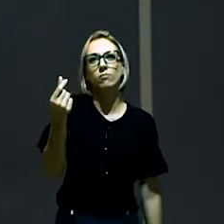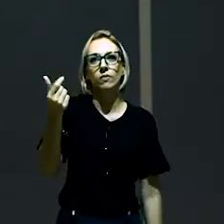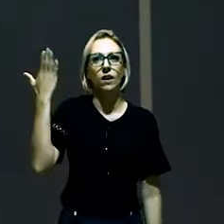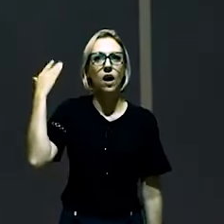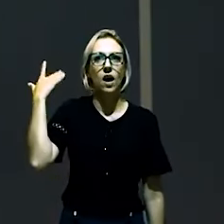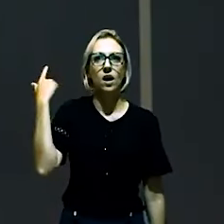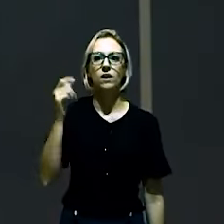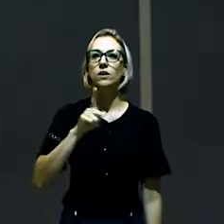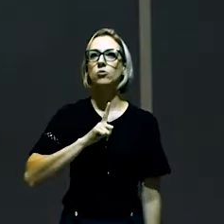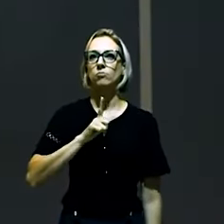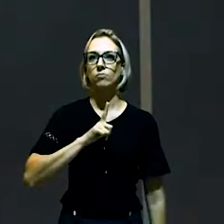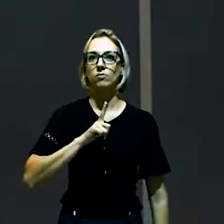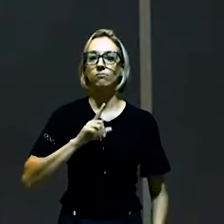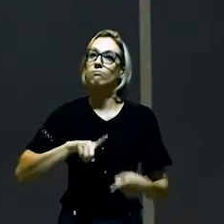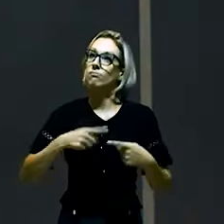Mas